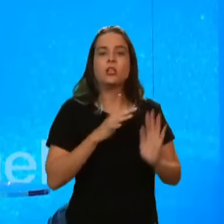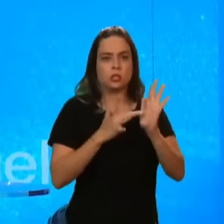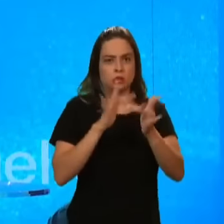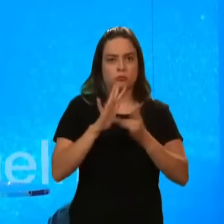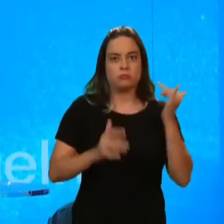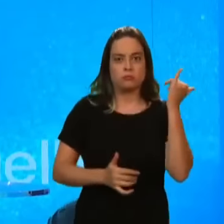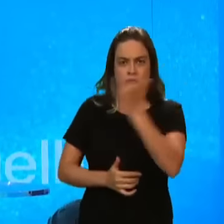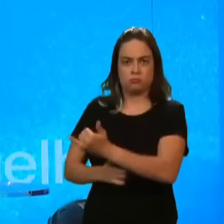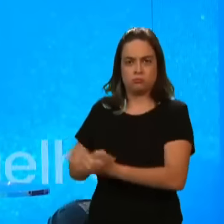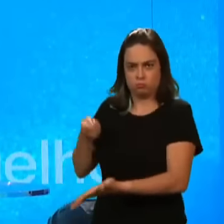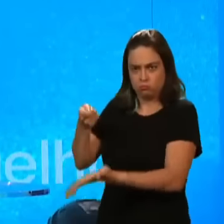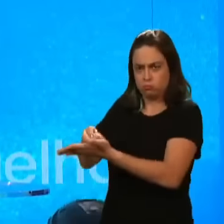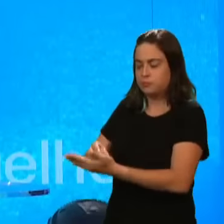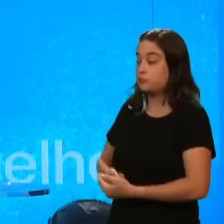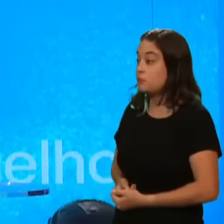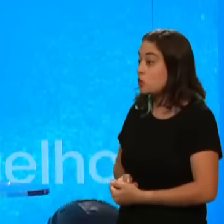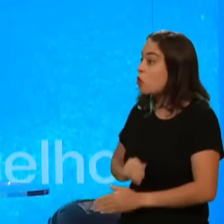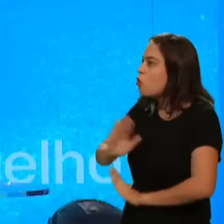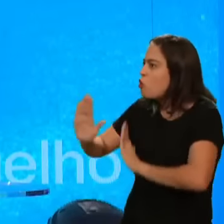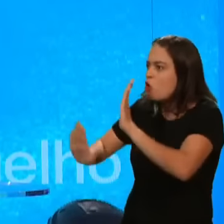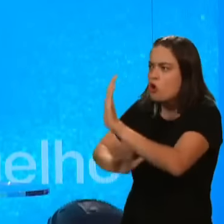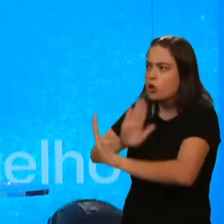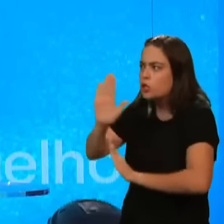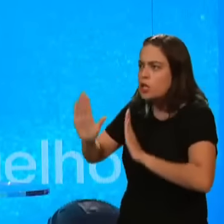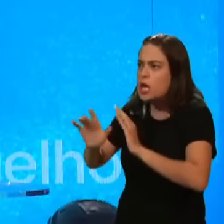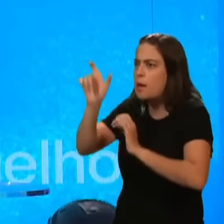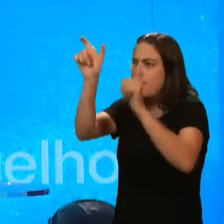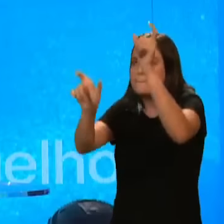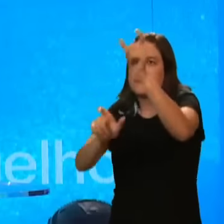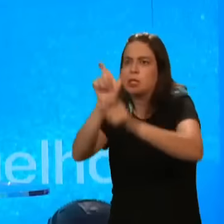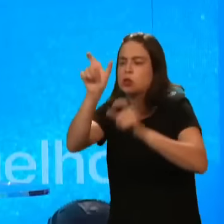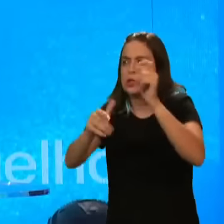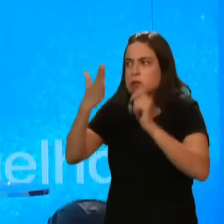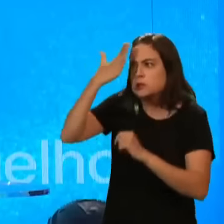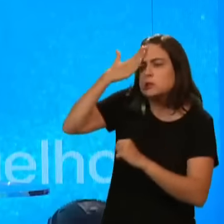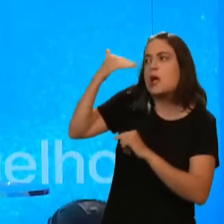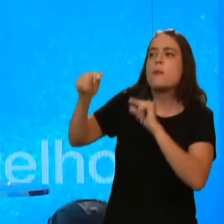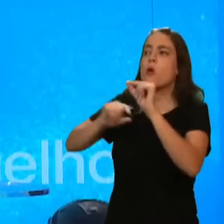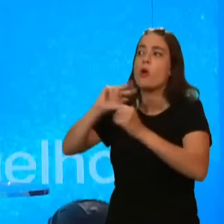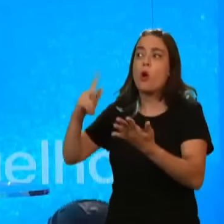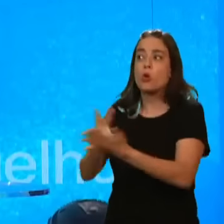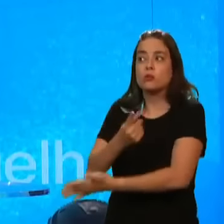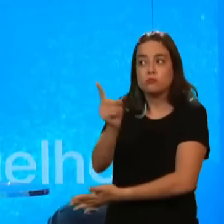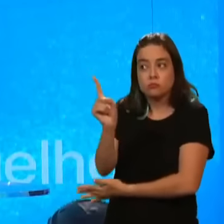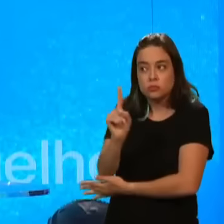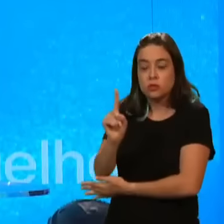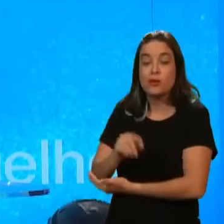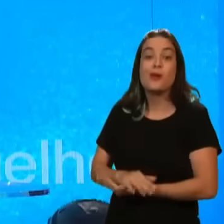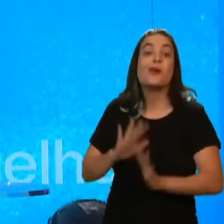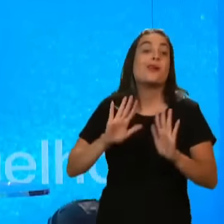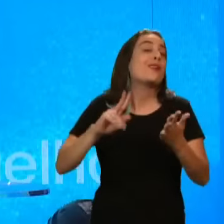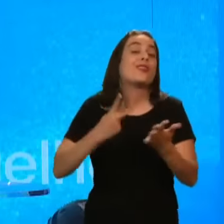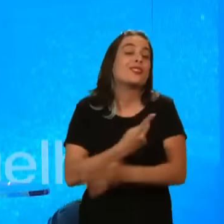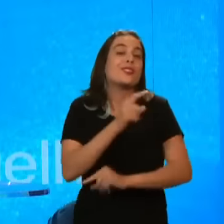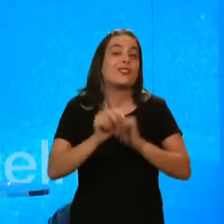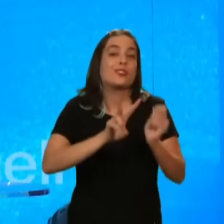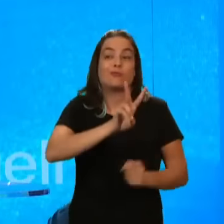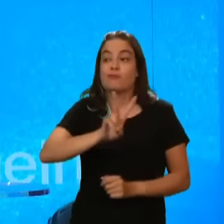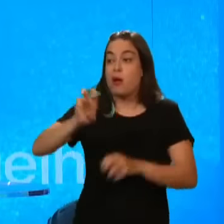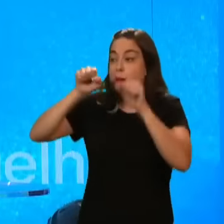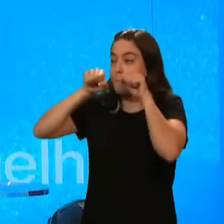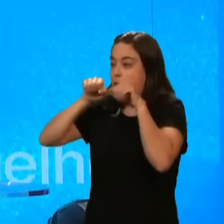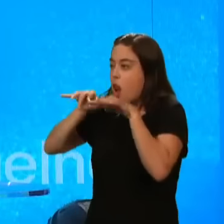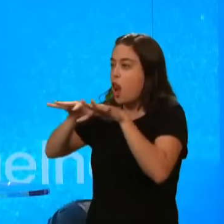advertiu severamente: cuidem para que ninguém saiba disso. Eles, porém, saíram e espalharam